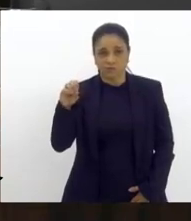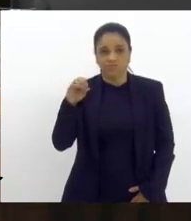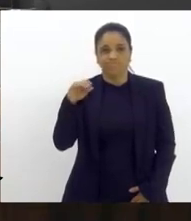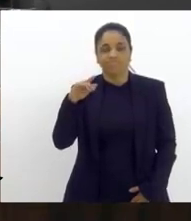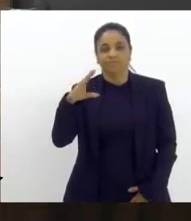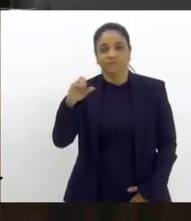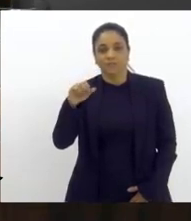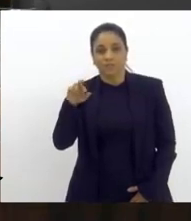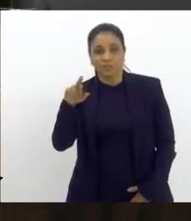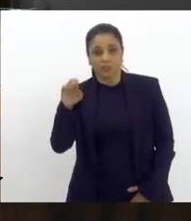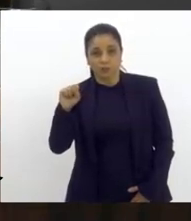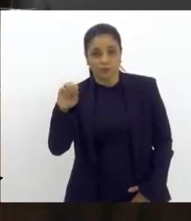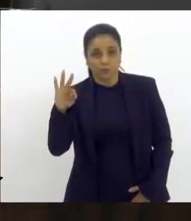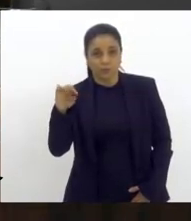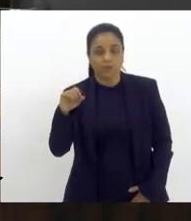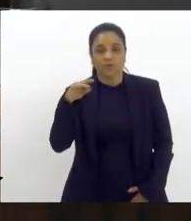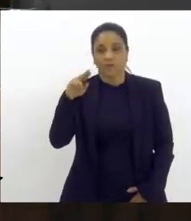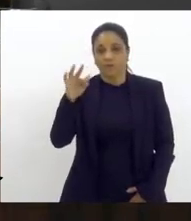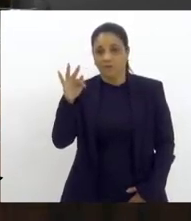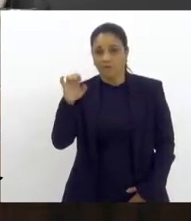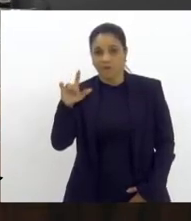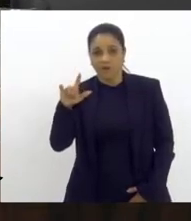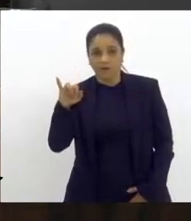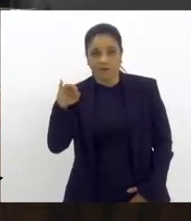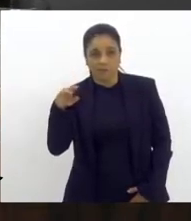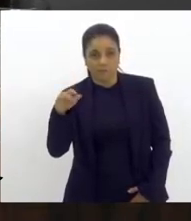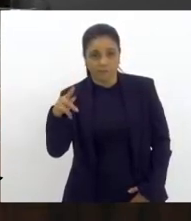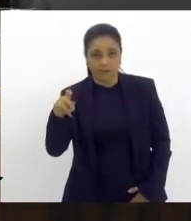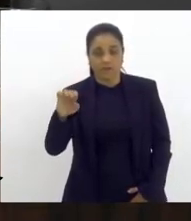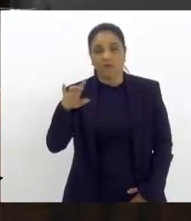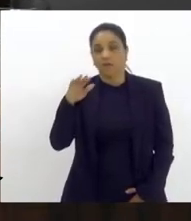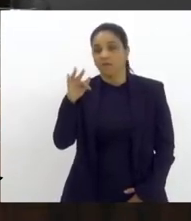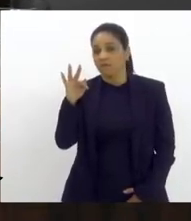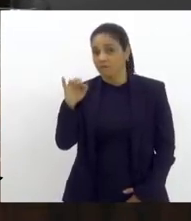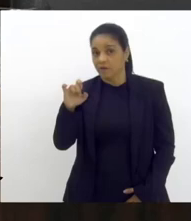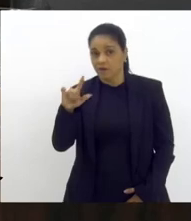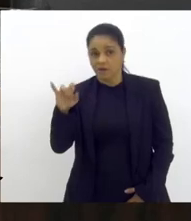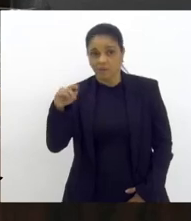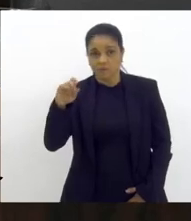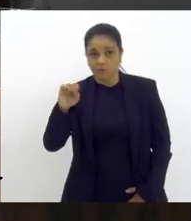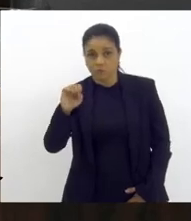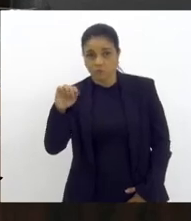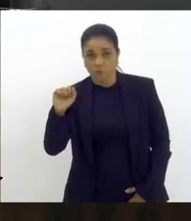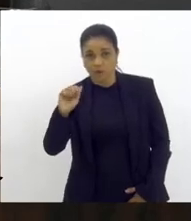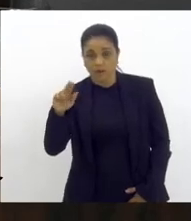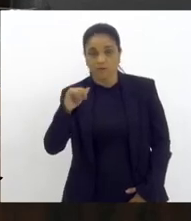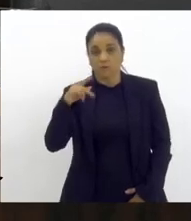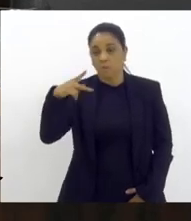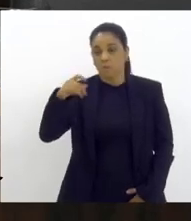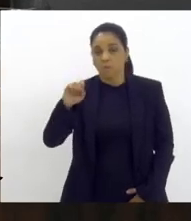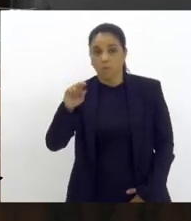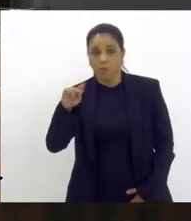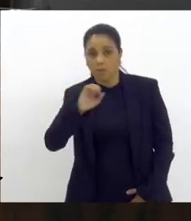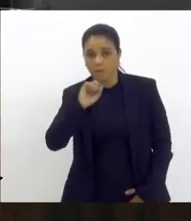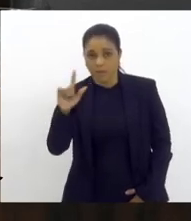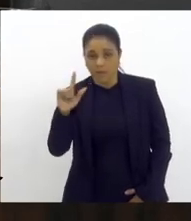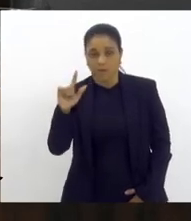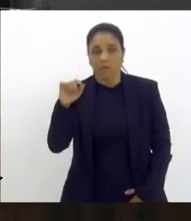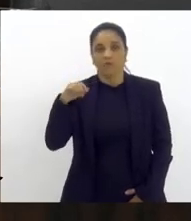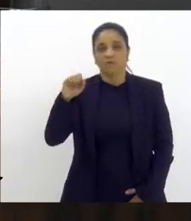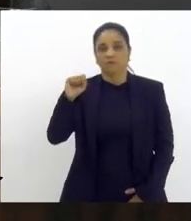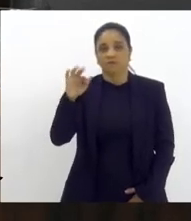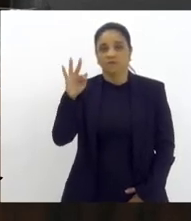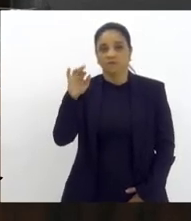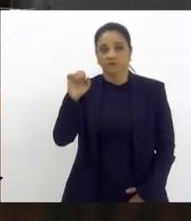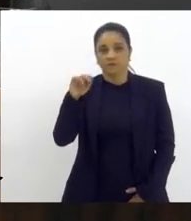Deputado Fábio Silva Deputado Filipinho ravis Deputado Felipe Soares deputado Felipe pobel deputada Franciane Mota